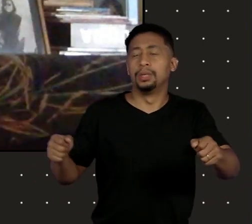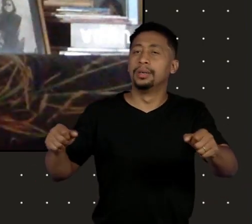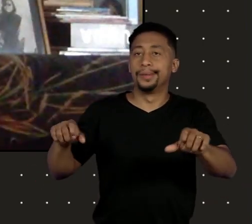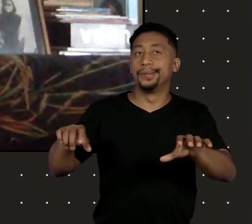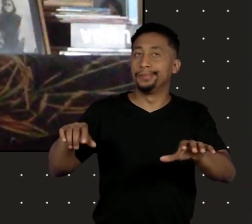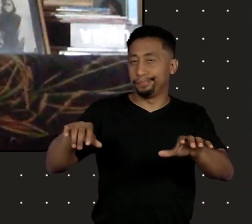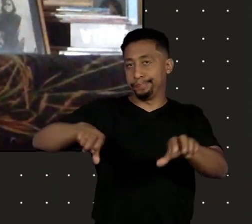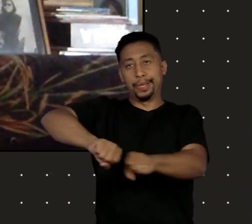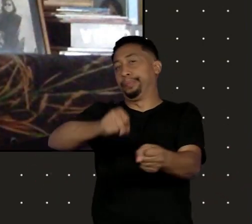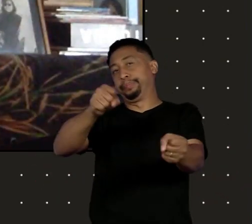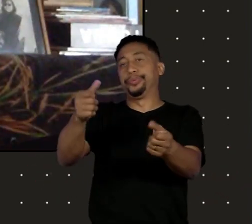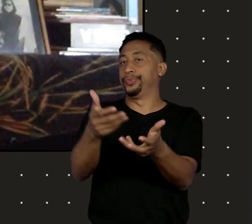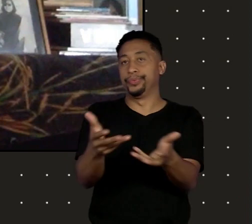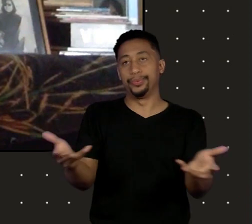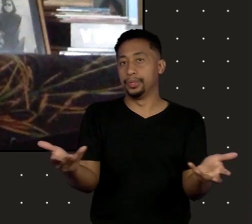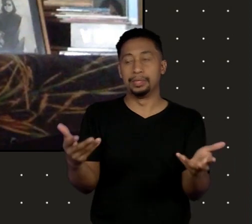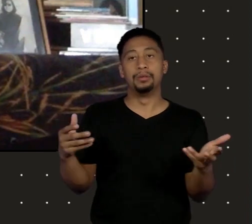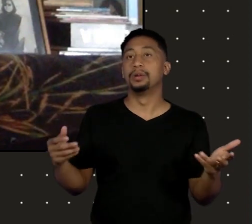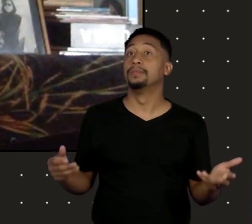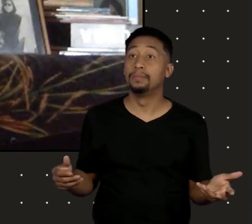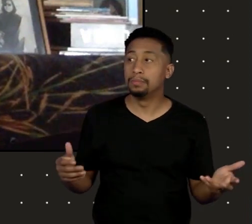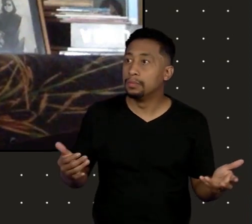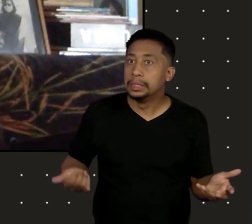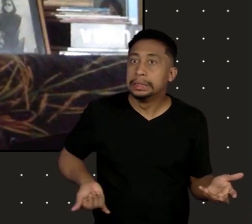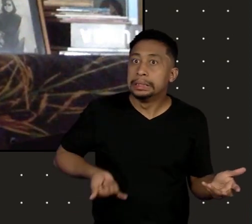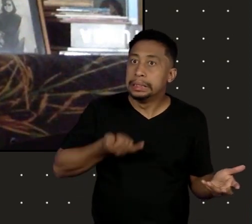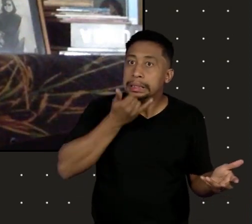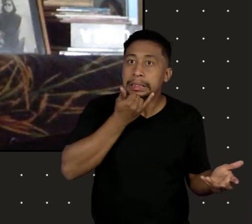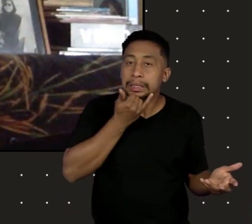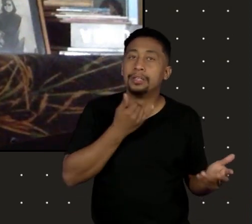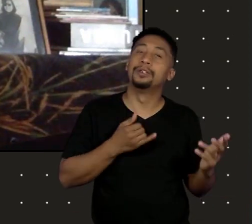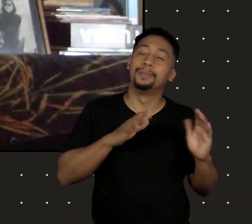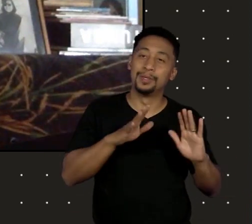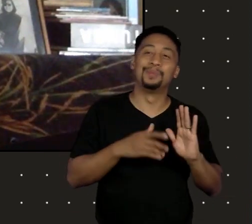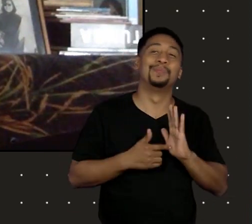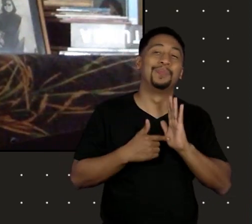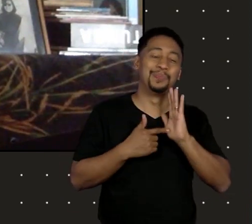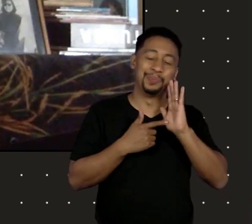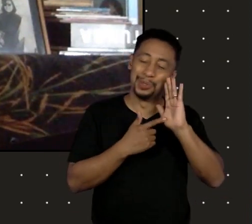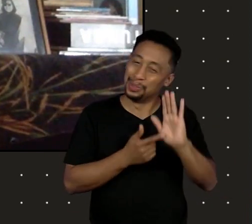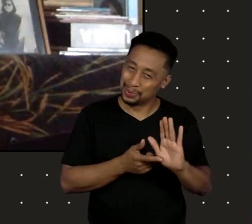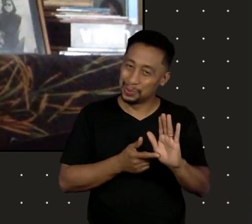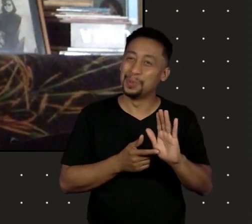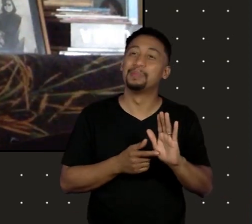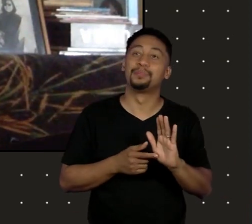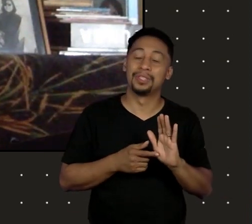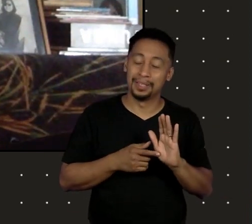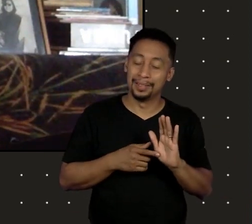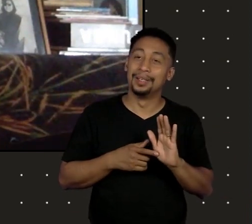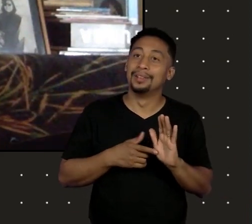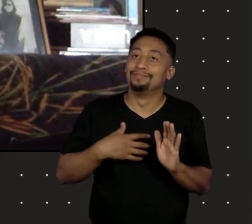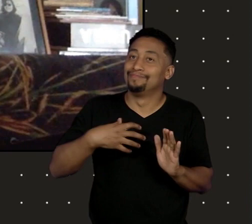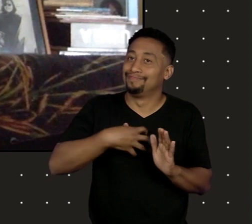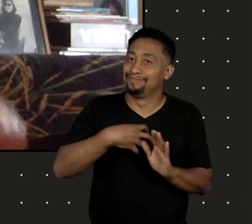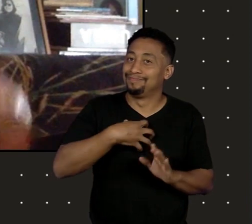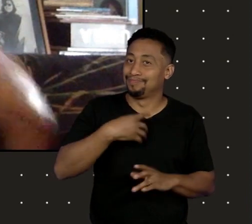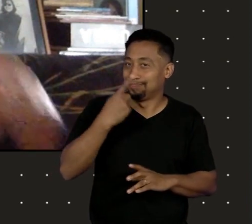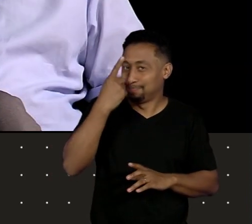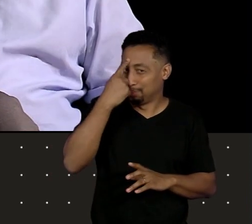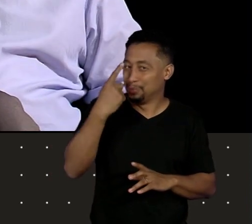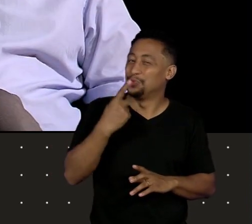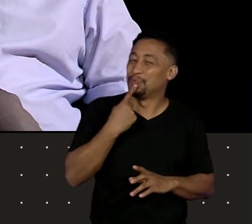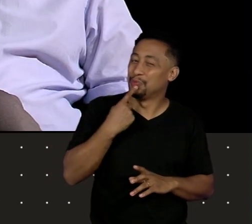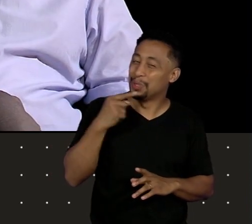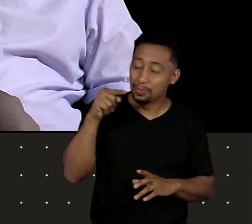caos. Mas isso vem provar e vem dizer o que era já a personalidade do Otávio. Um cara que